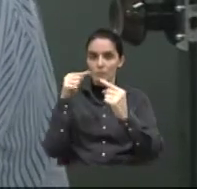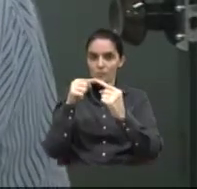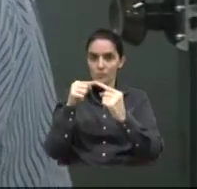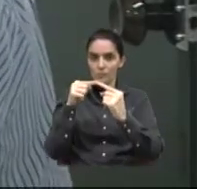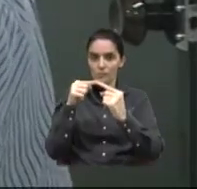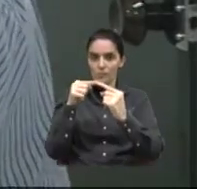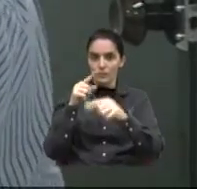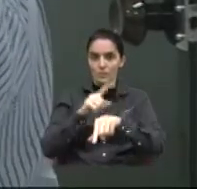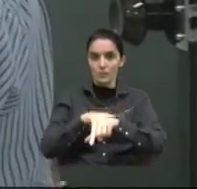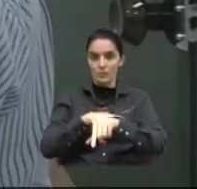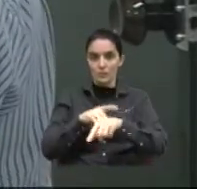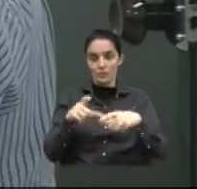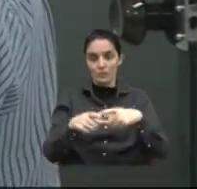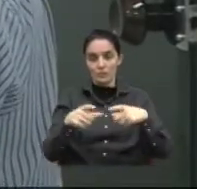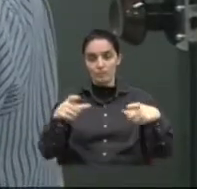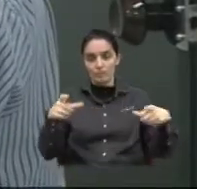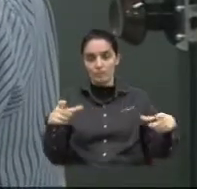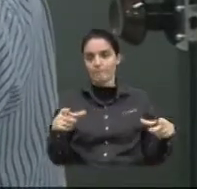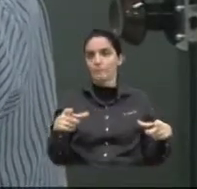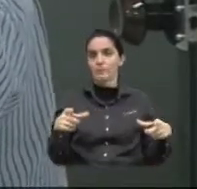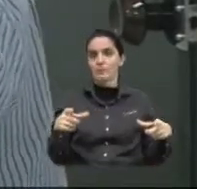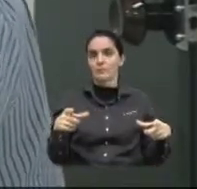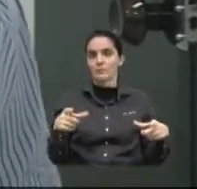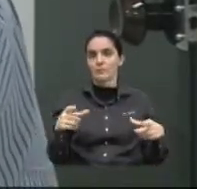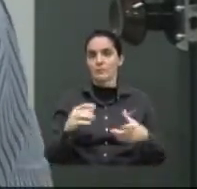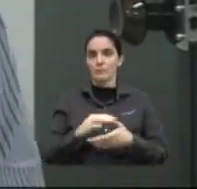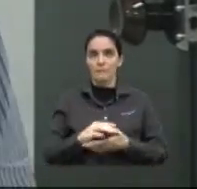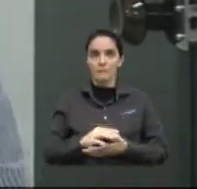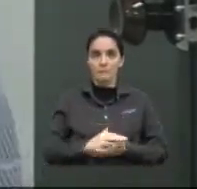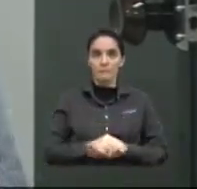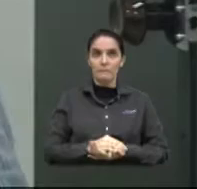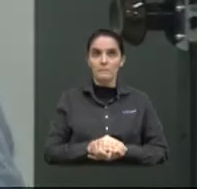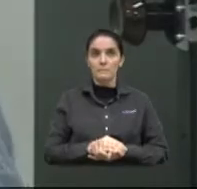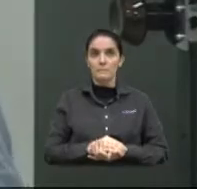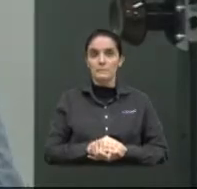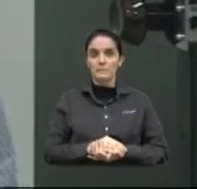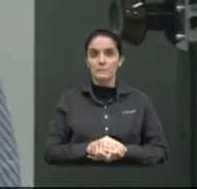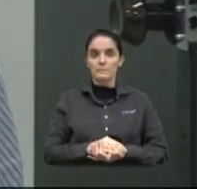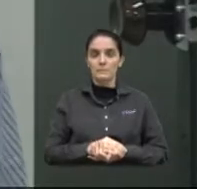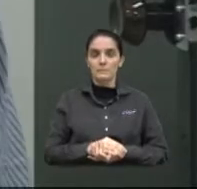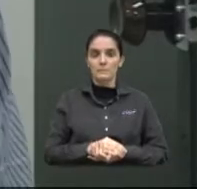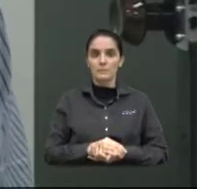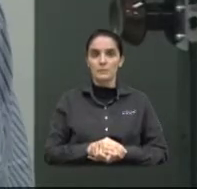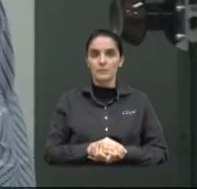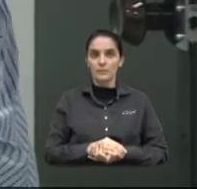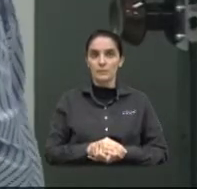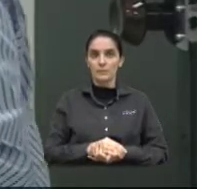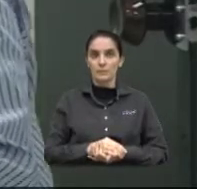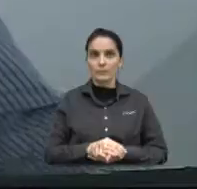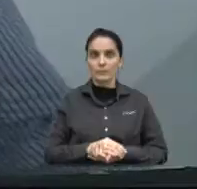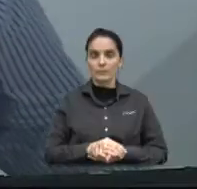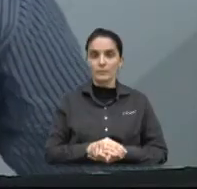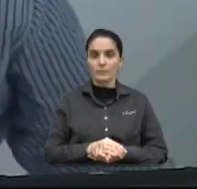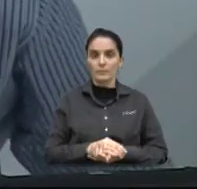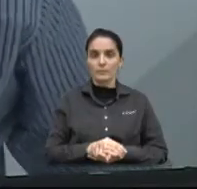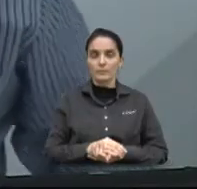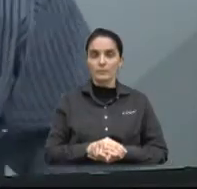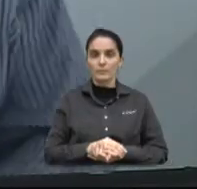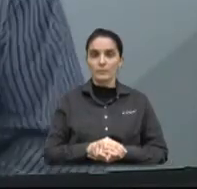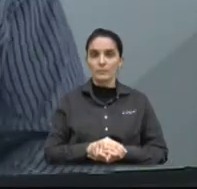o período em que ocorre às sessões camarárias dessa forma